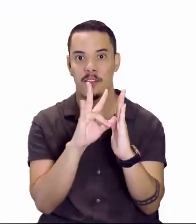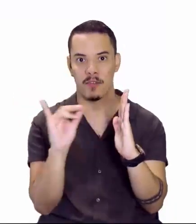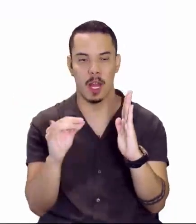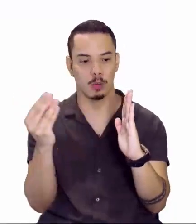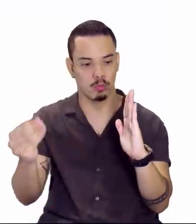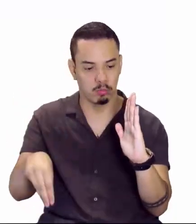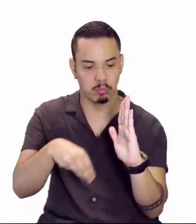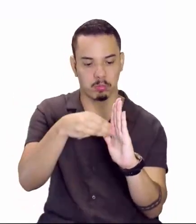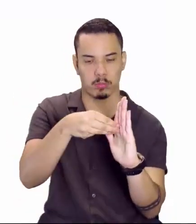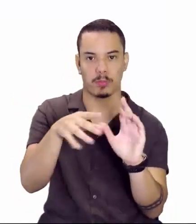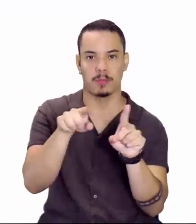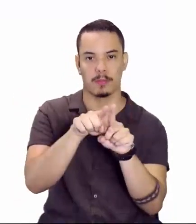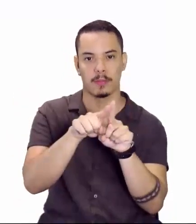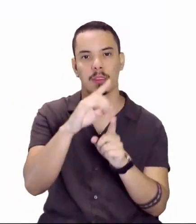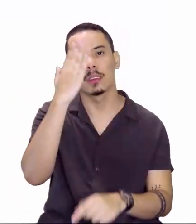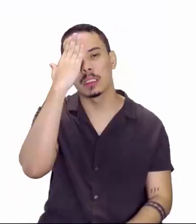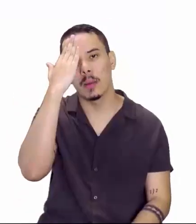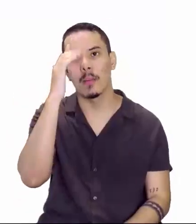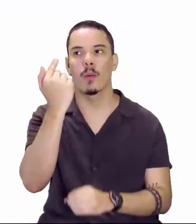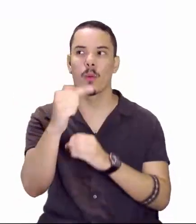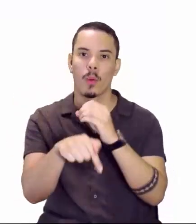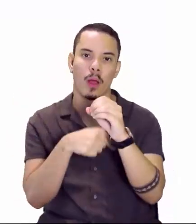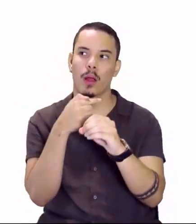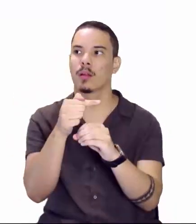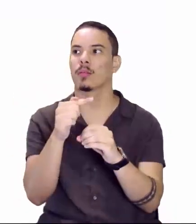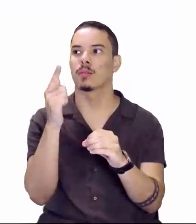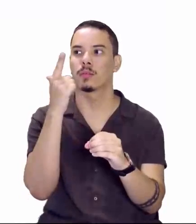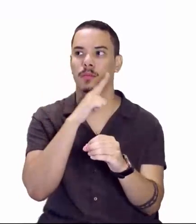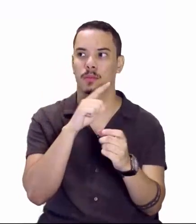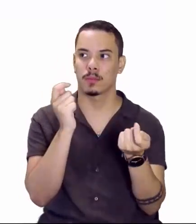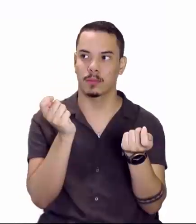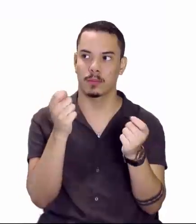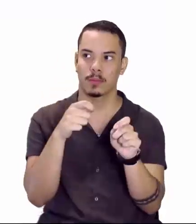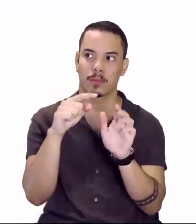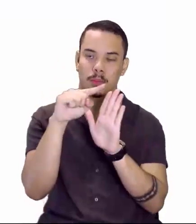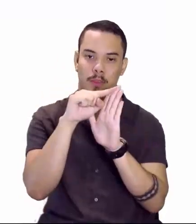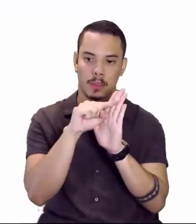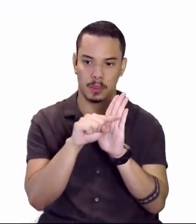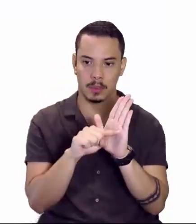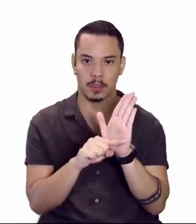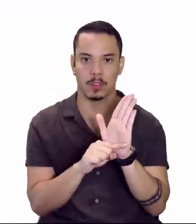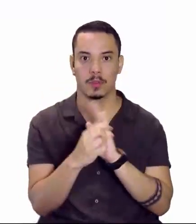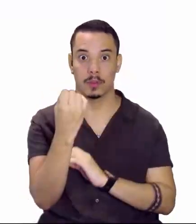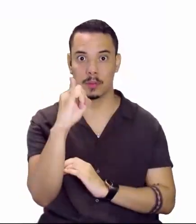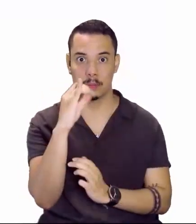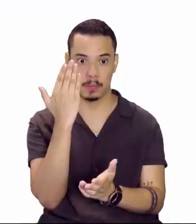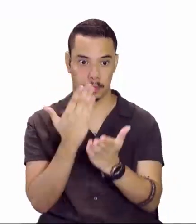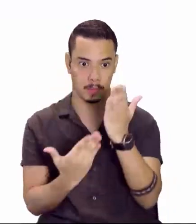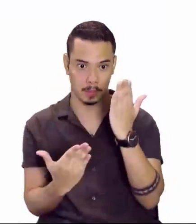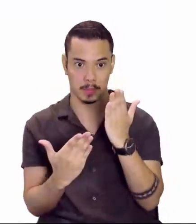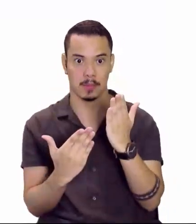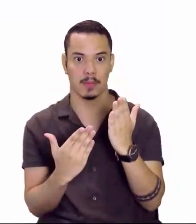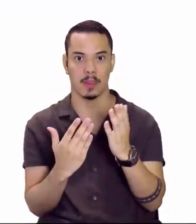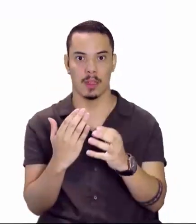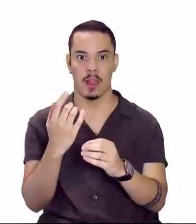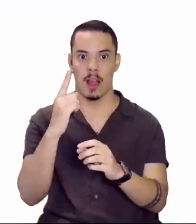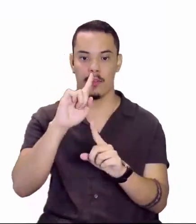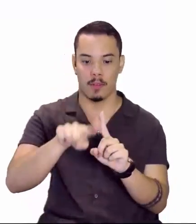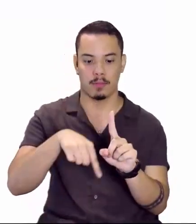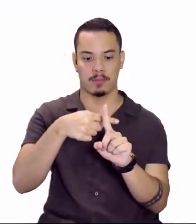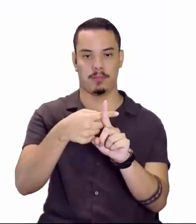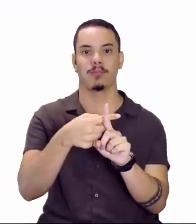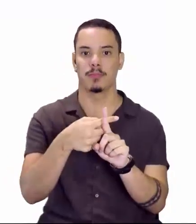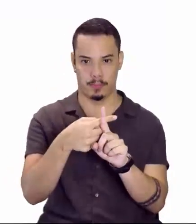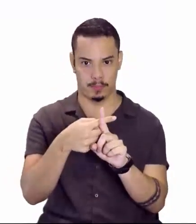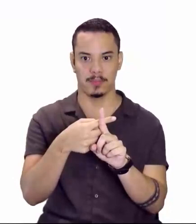né? O átomo vai ficar mais negativo, vai ficar um iônio, e se ele perder elétron, vai ficar um átomo positivo, que é o íon